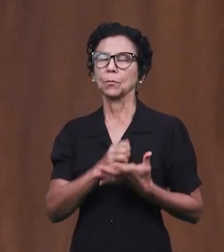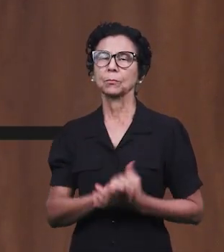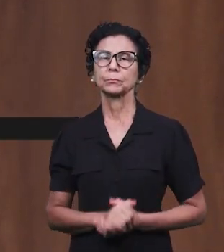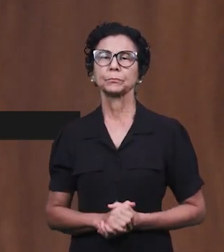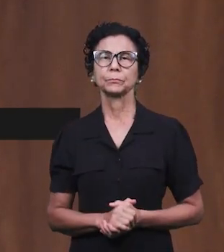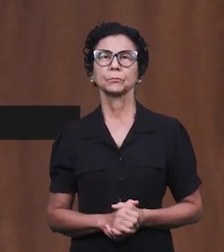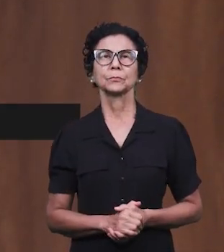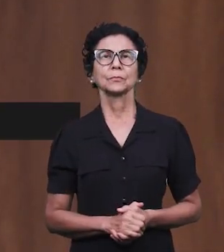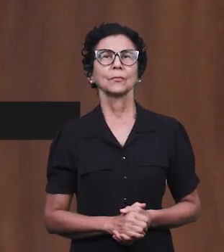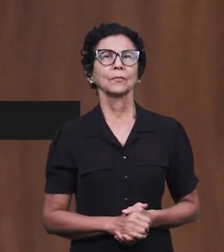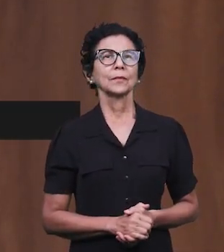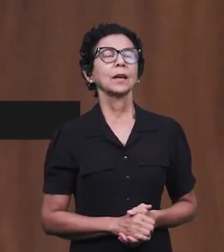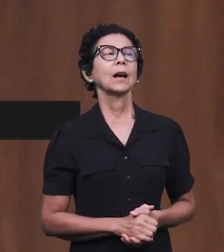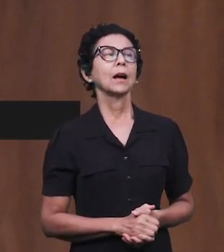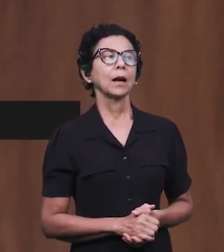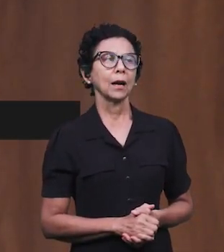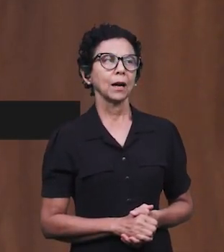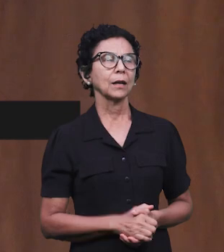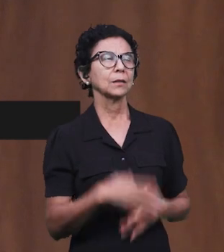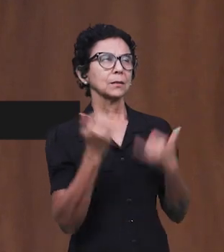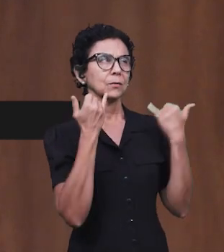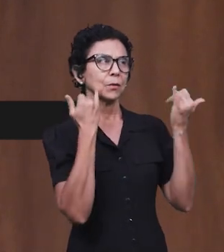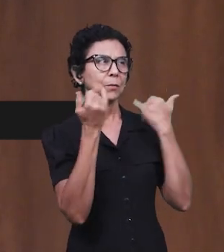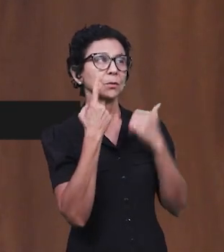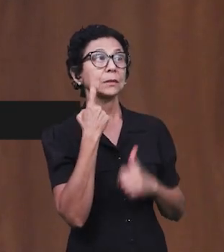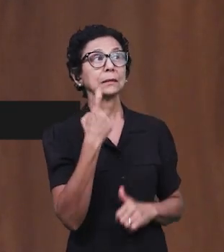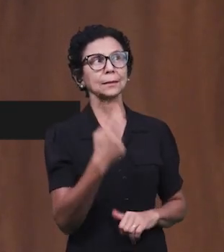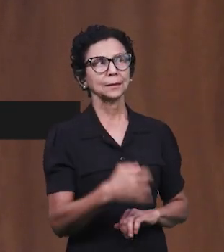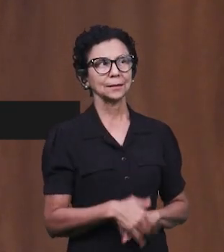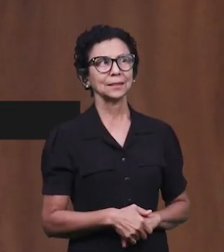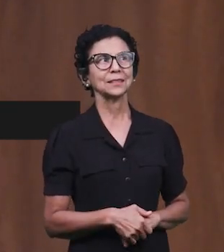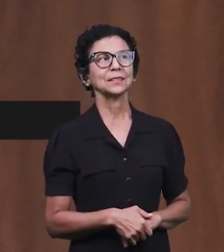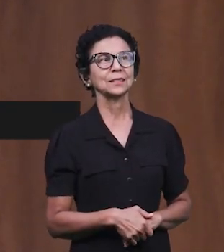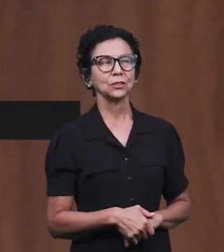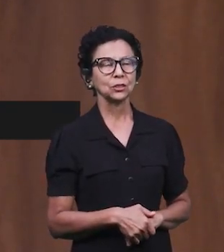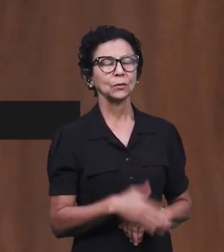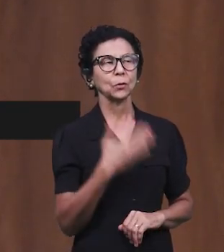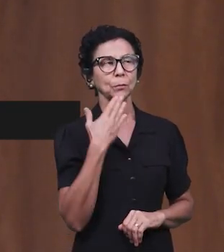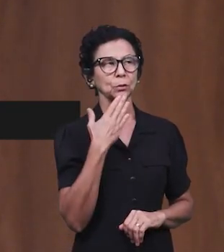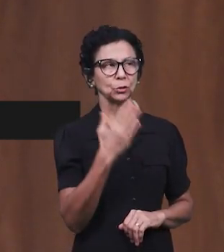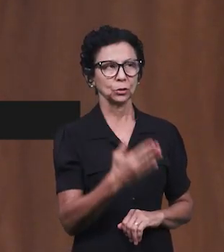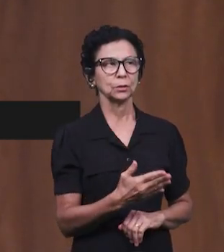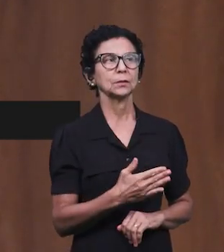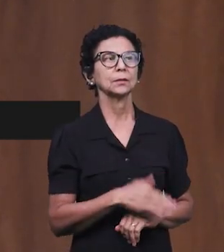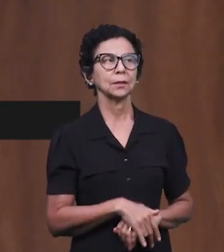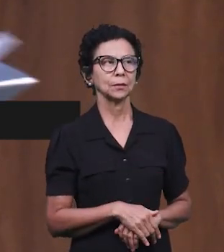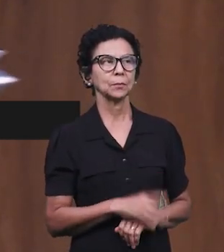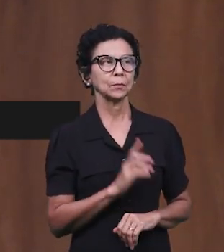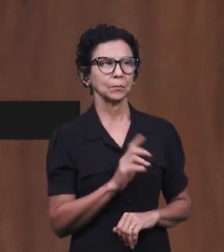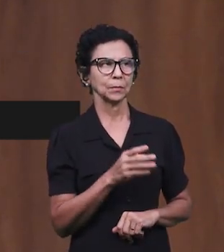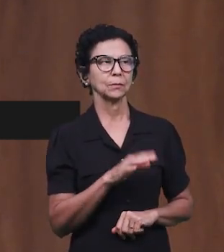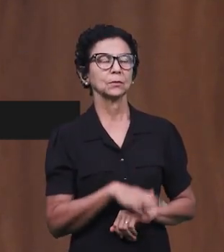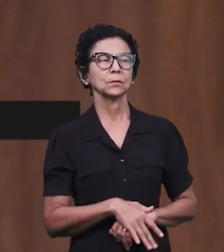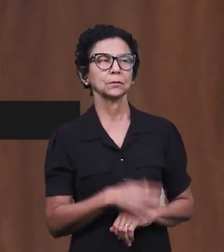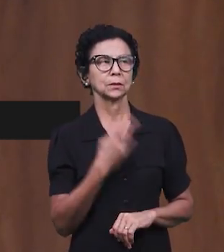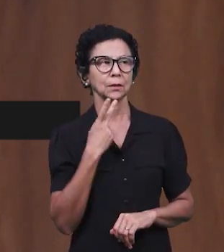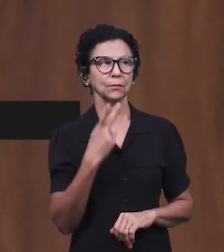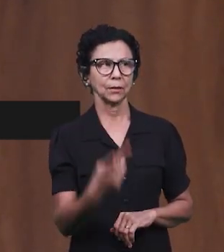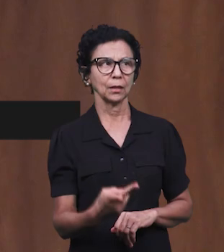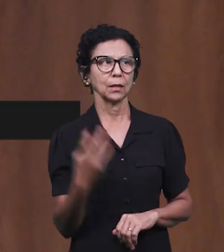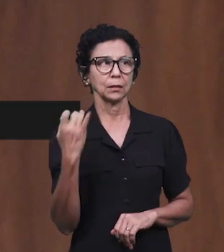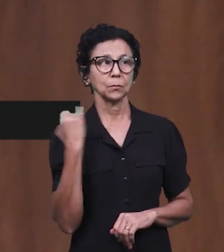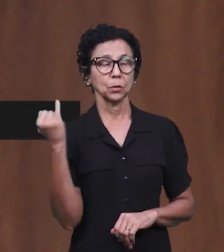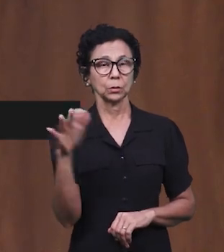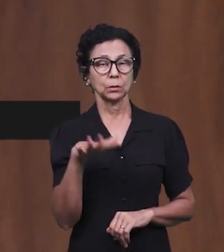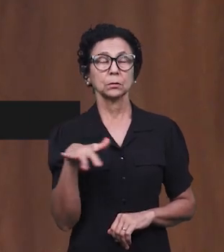fiquei sabendo de algumas informações que depois eu vou pedir para ele falar, de suma importância para nós em todos os ambientes, até mesmo no